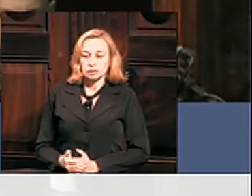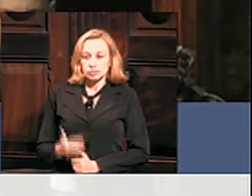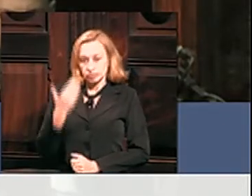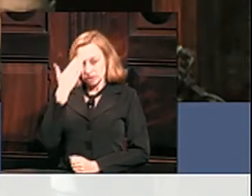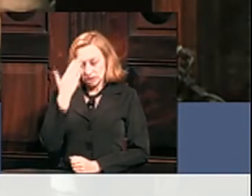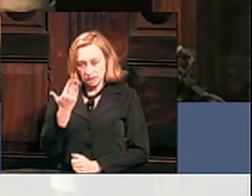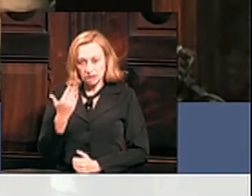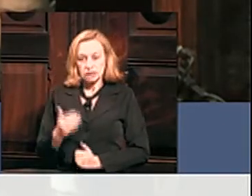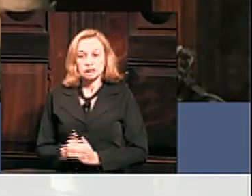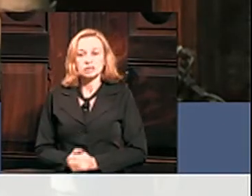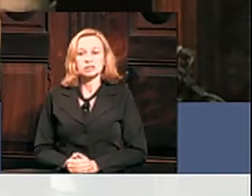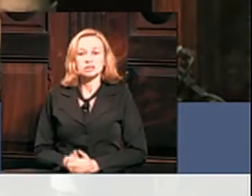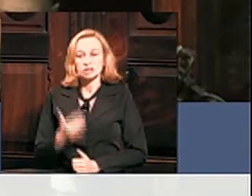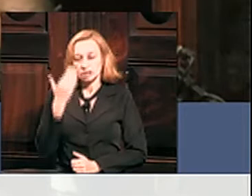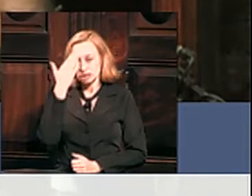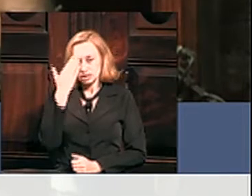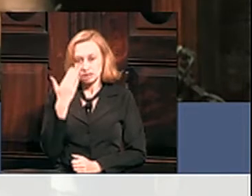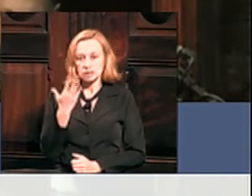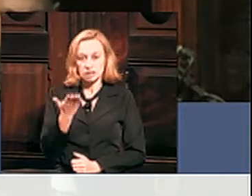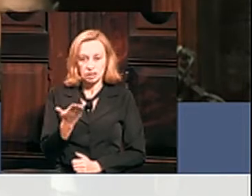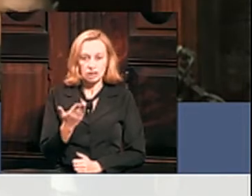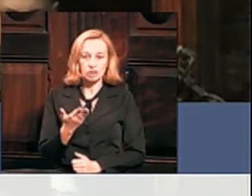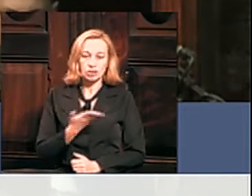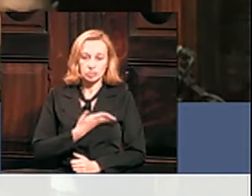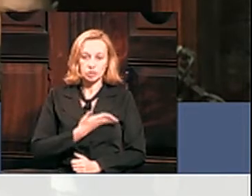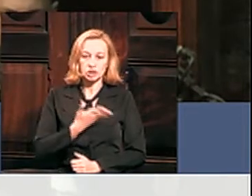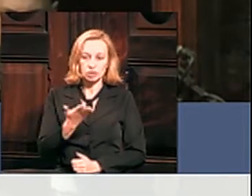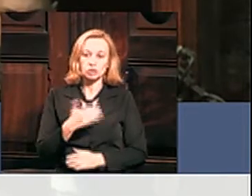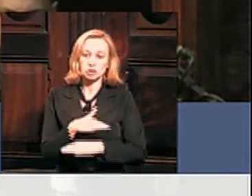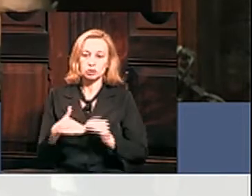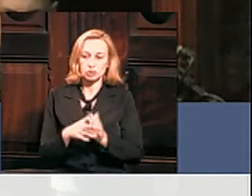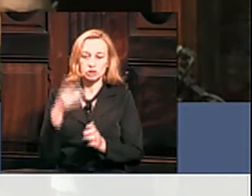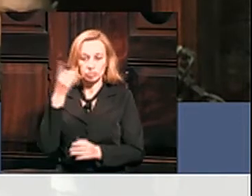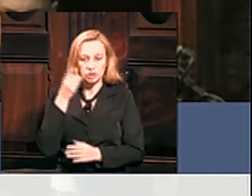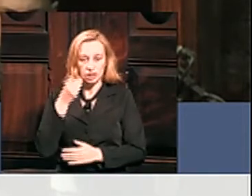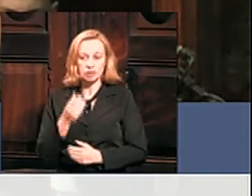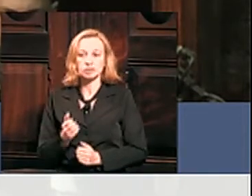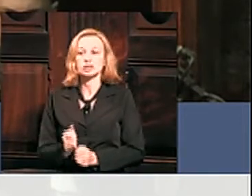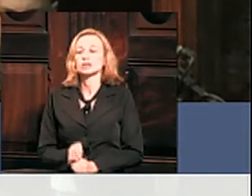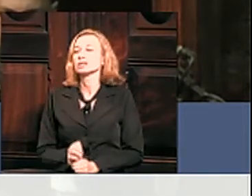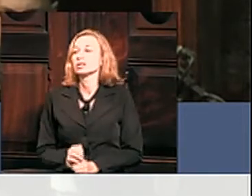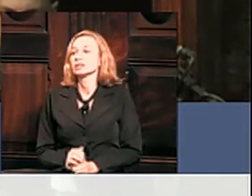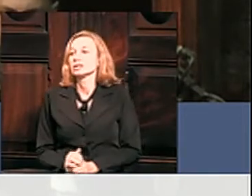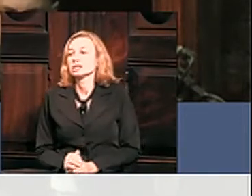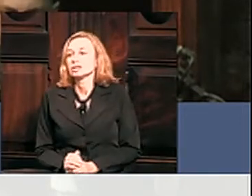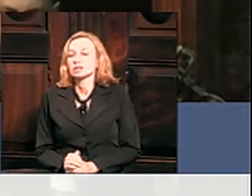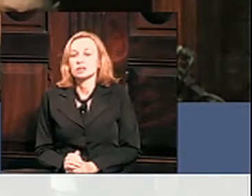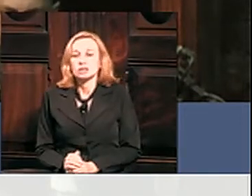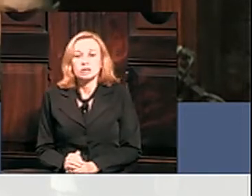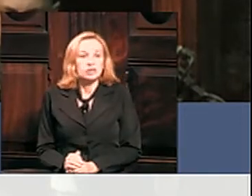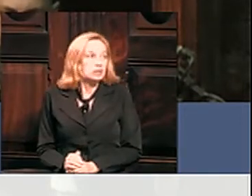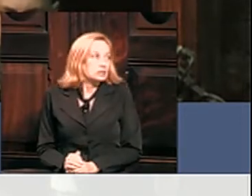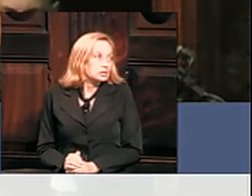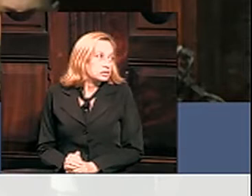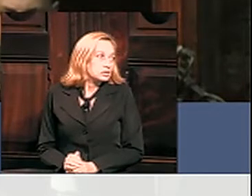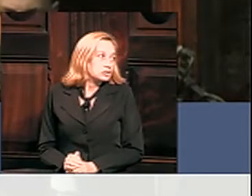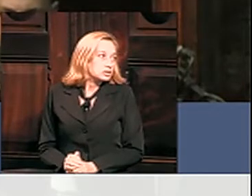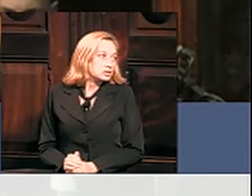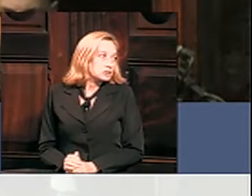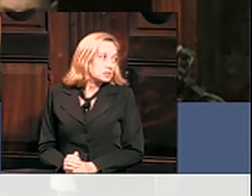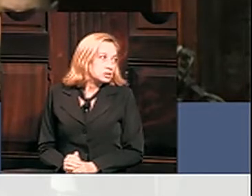presidência, agradecer a contribuição de Vossa Excelência e de todos os parlamentares no debate maduro que tivemos aqui